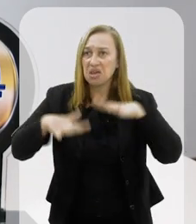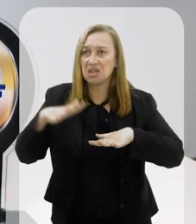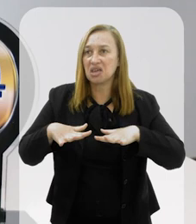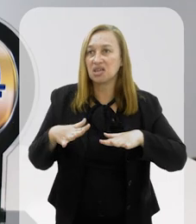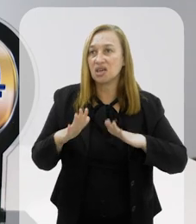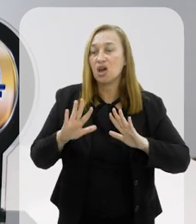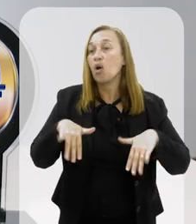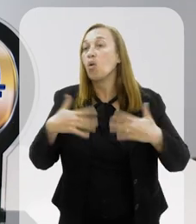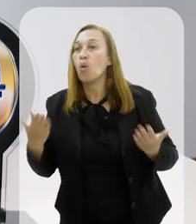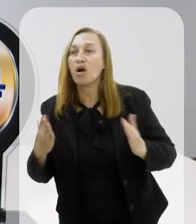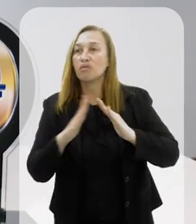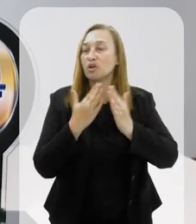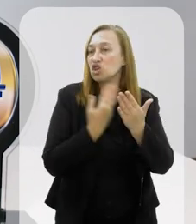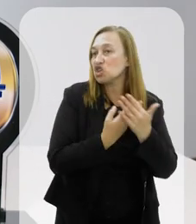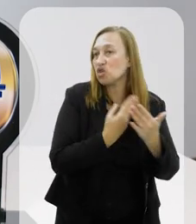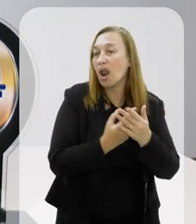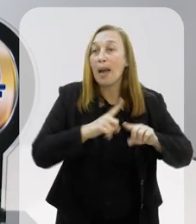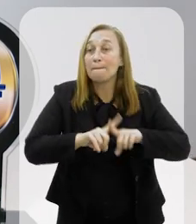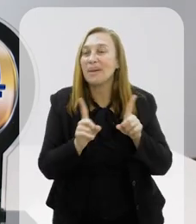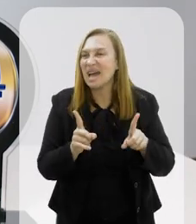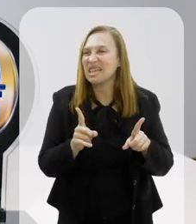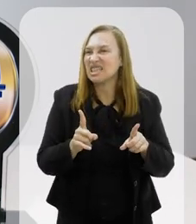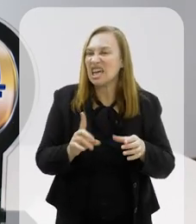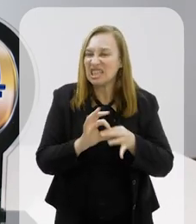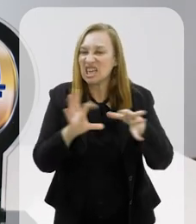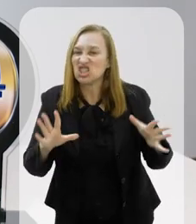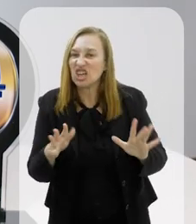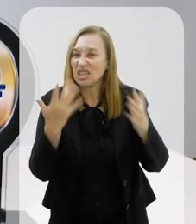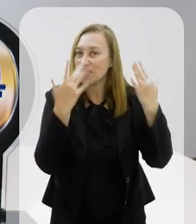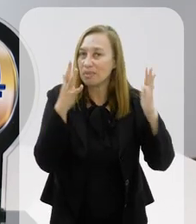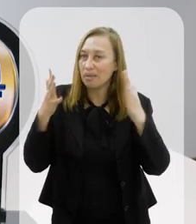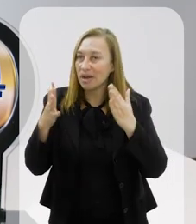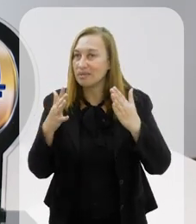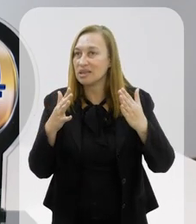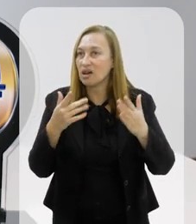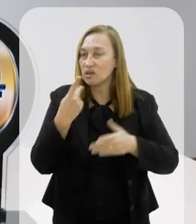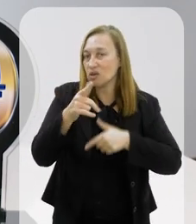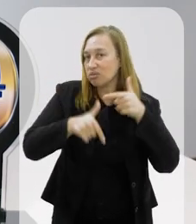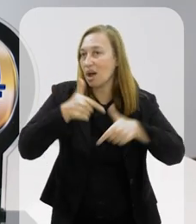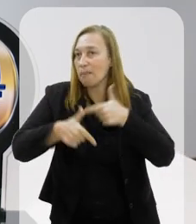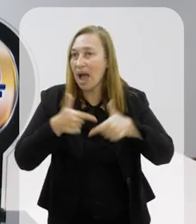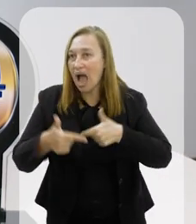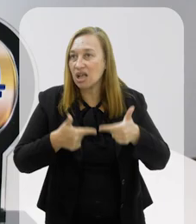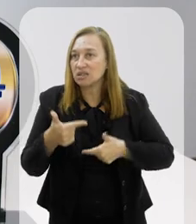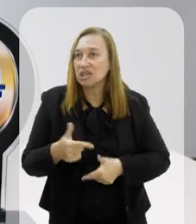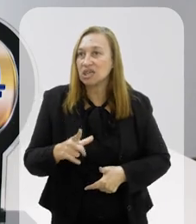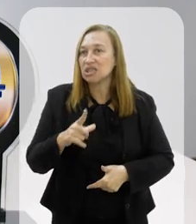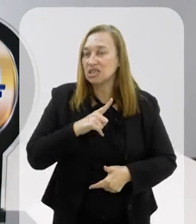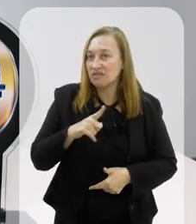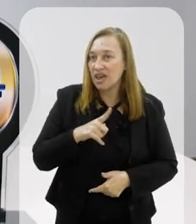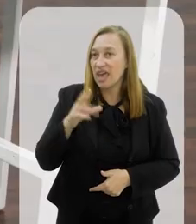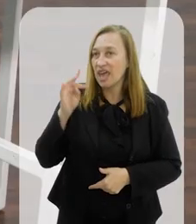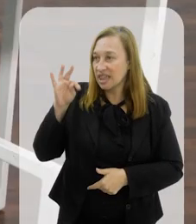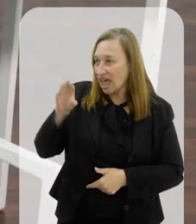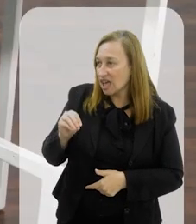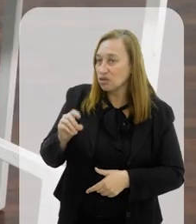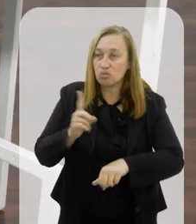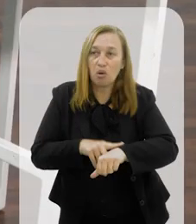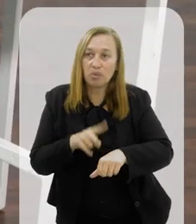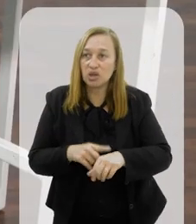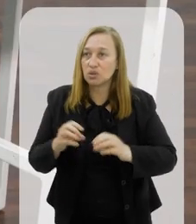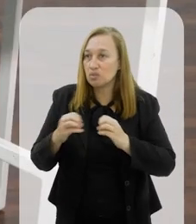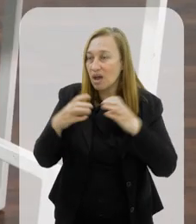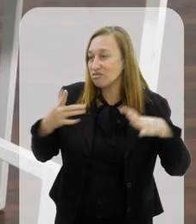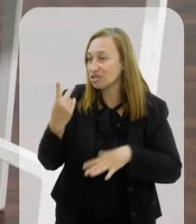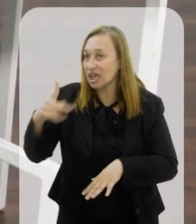sua escola mas não vão deixar de aplaudir o teu trabalho se tiver um momento mágico não vão deixar de aplaudir o trabalho do Renato la no